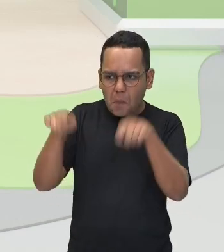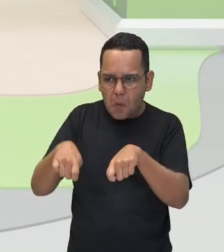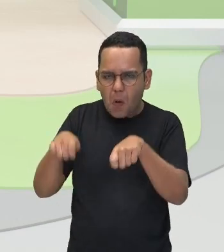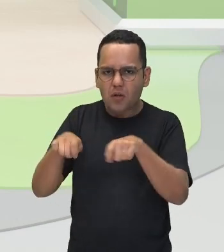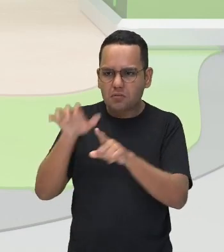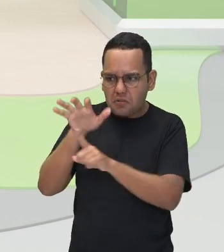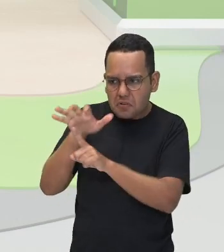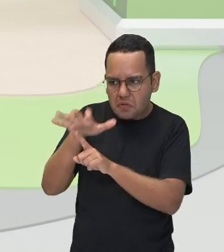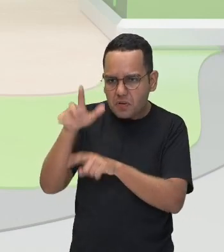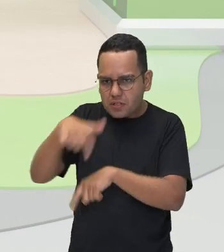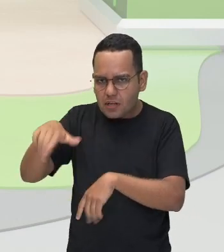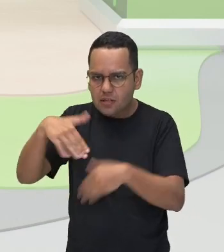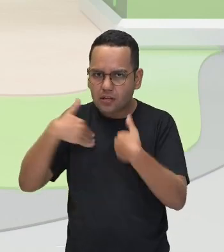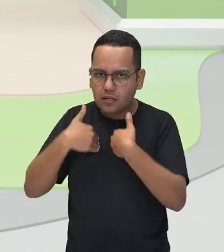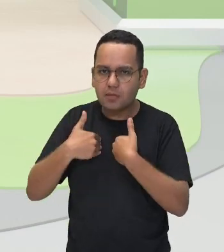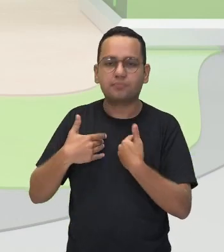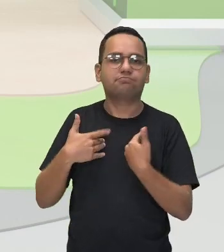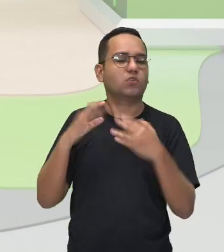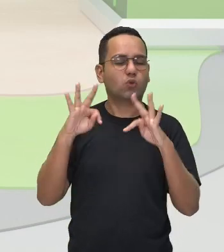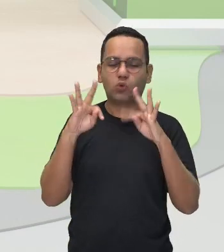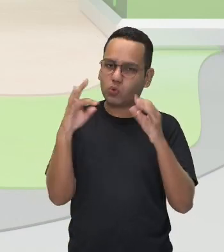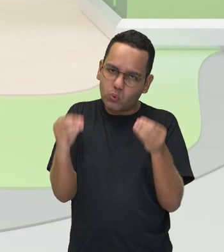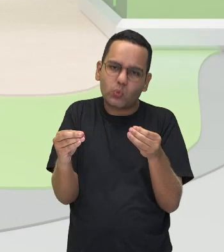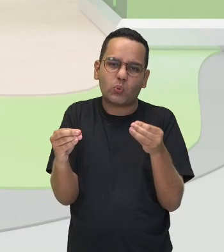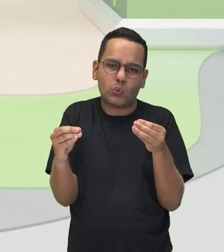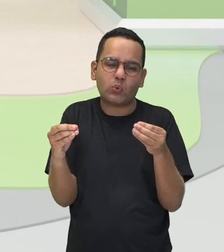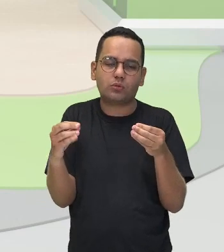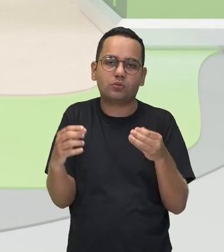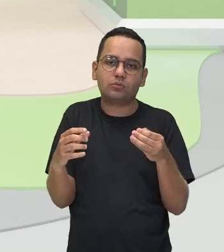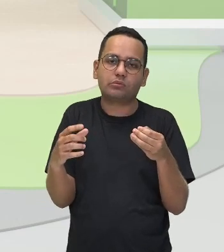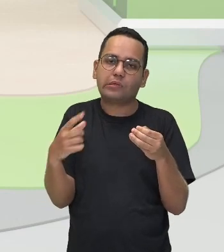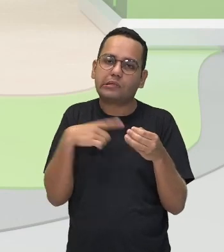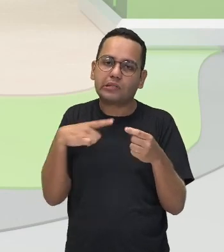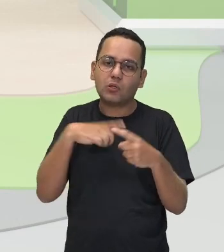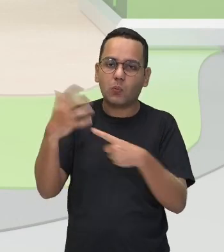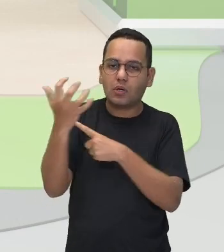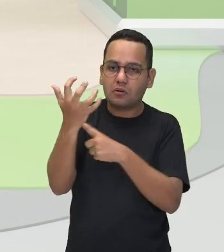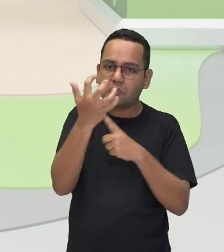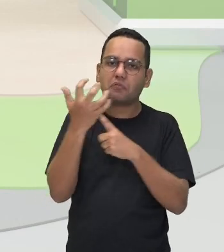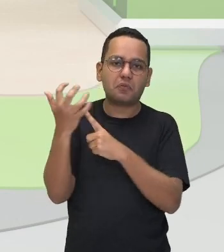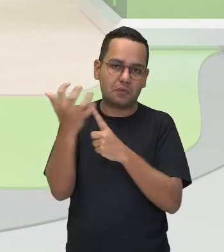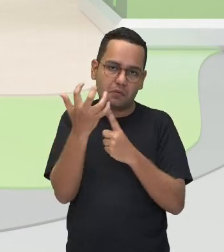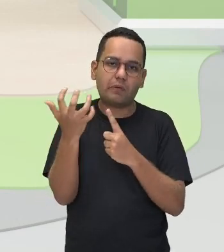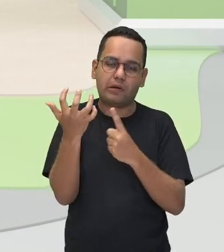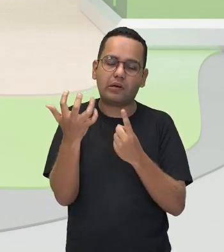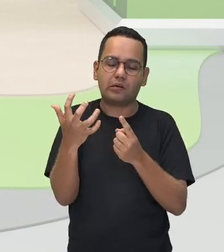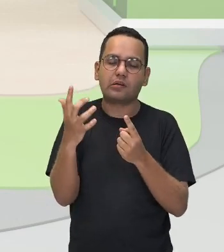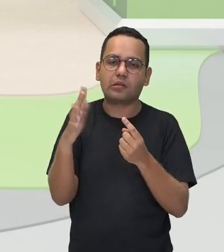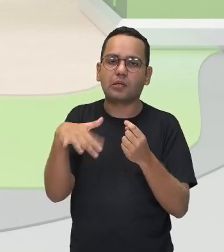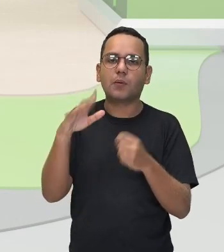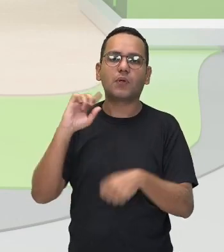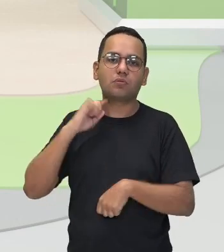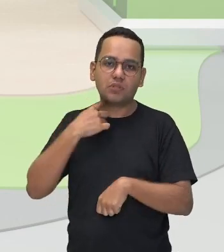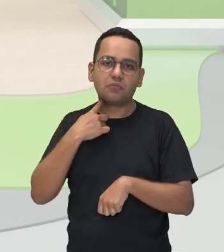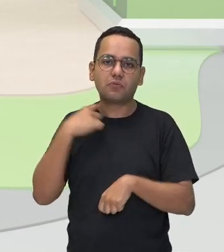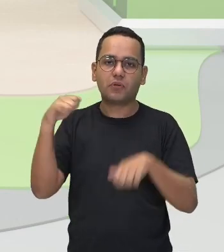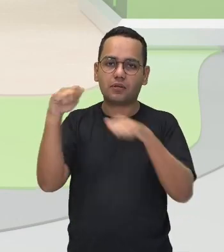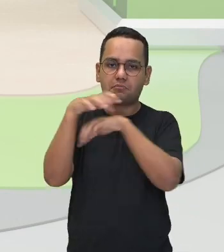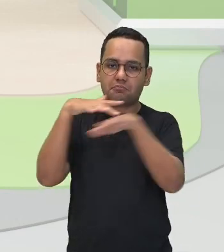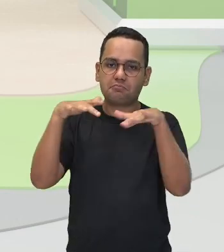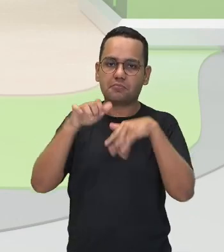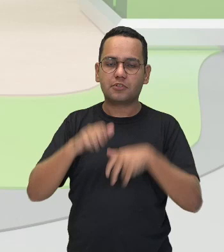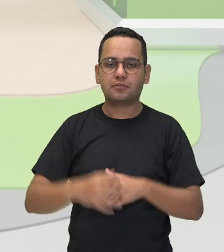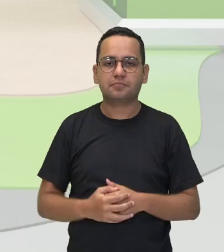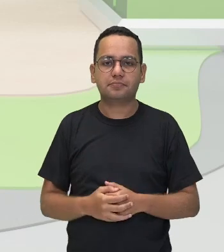Então, todos esses seres vivos são influenciados por esses poluentes atmosféricos,